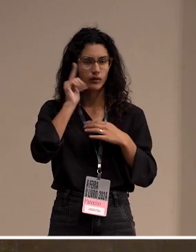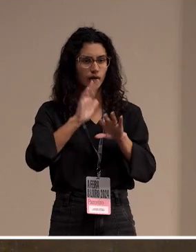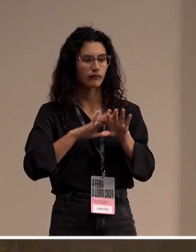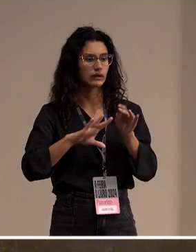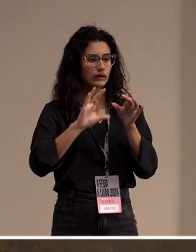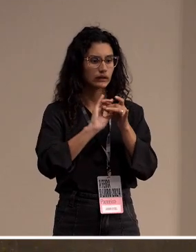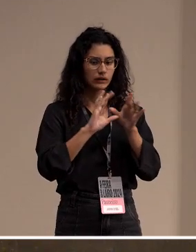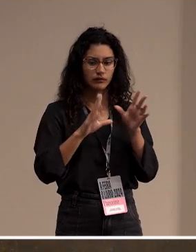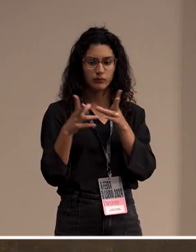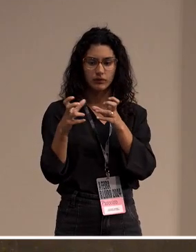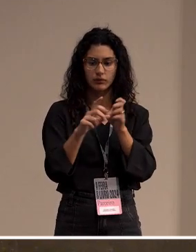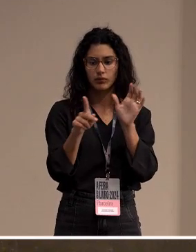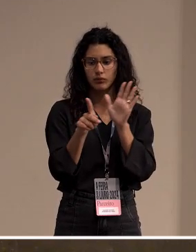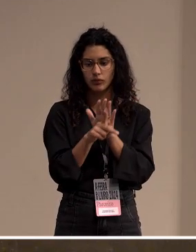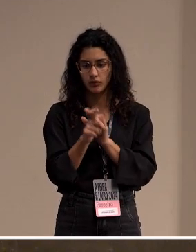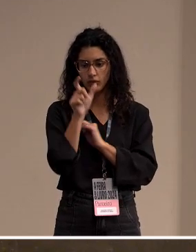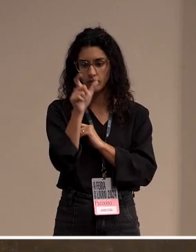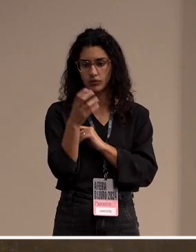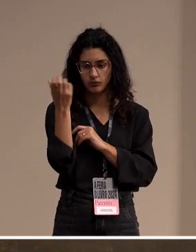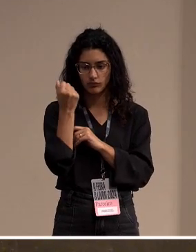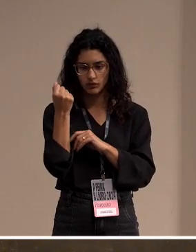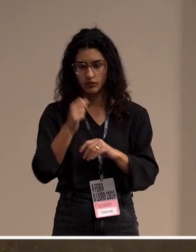se livrar desse olhar branco de...